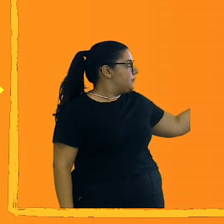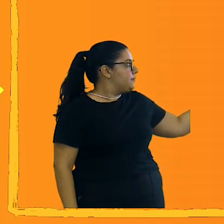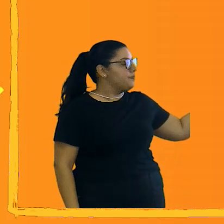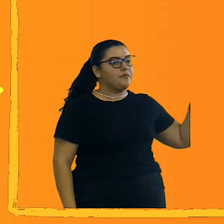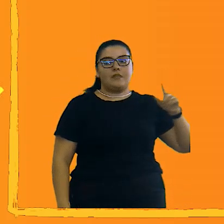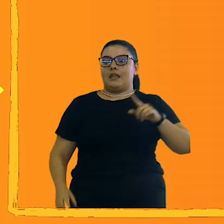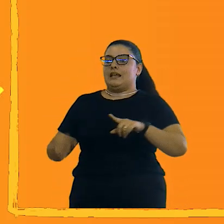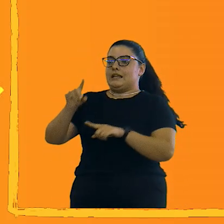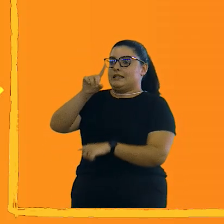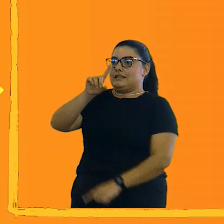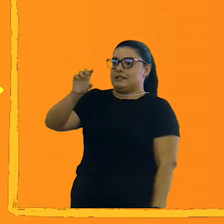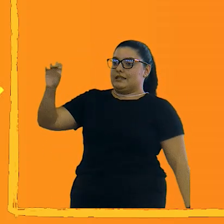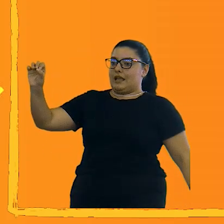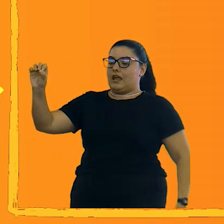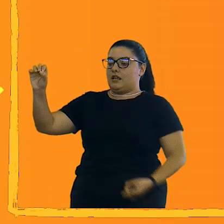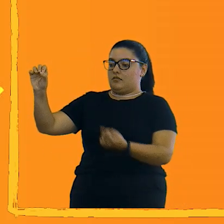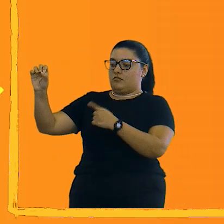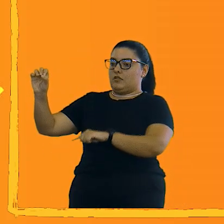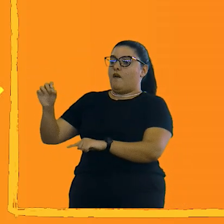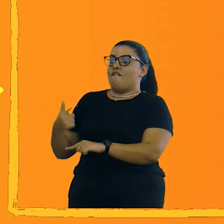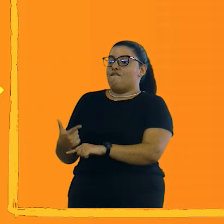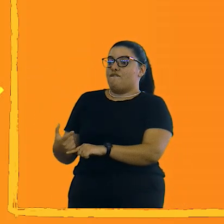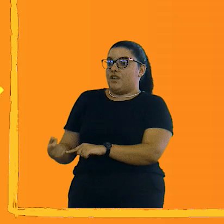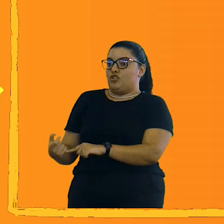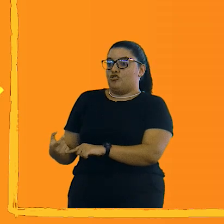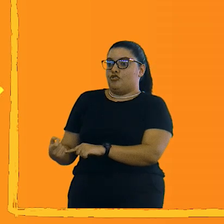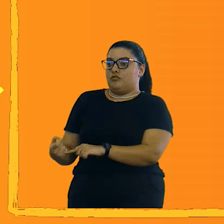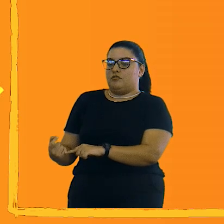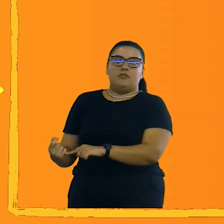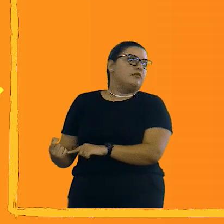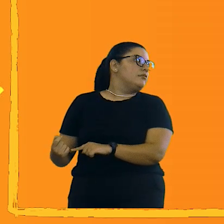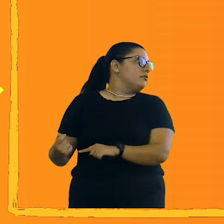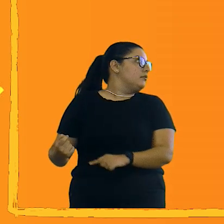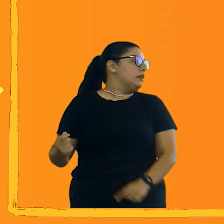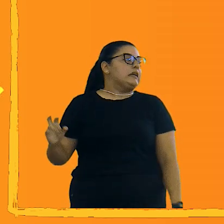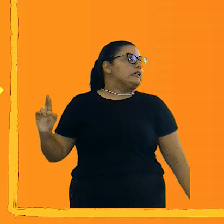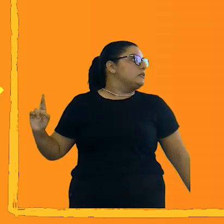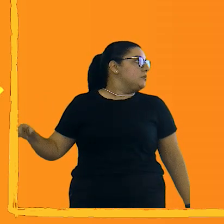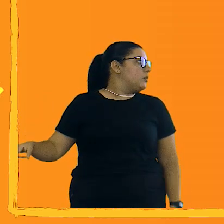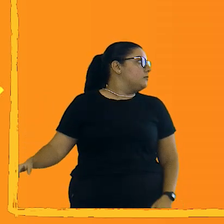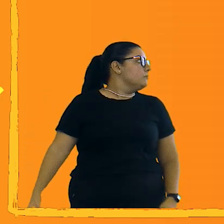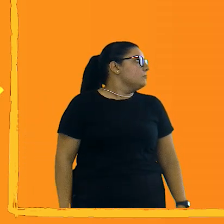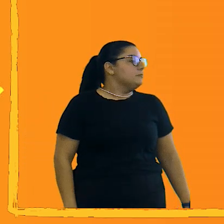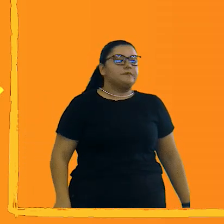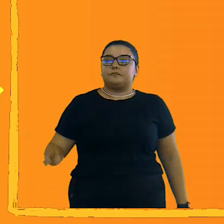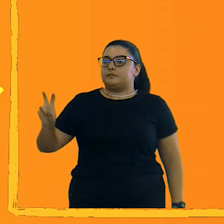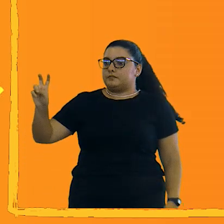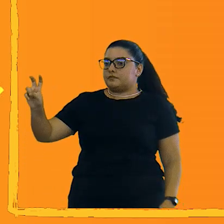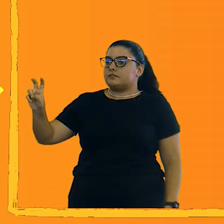m dividido pelo tempo 20 segundos isso vai ficar então